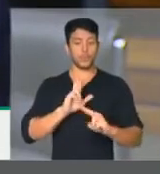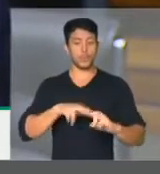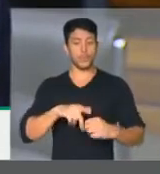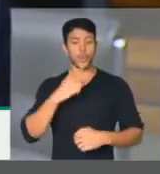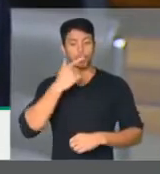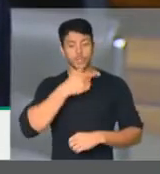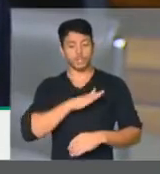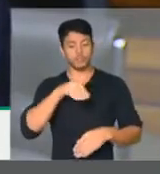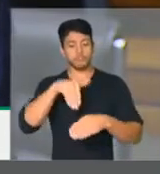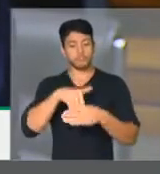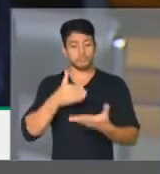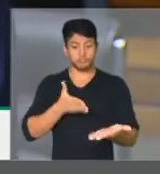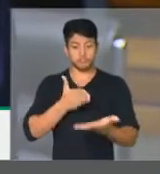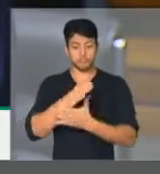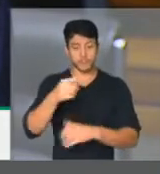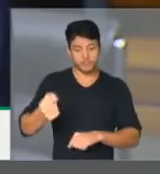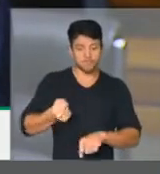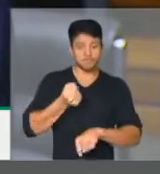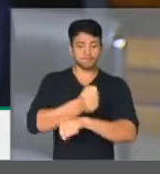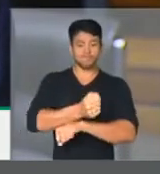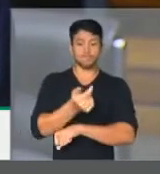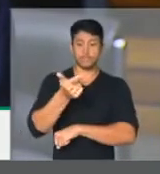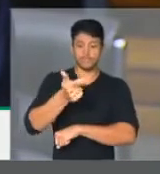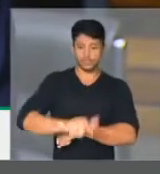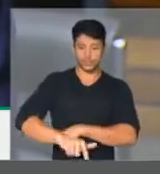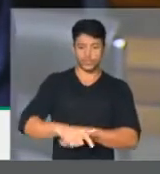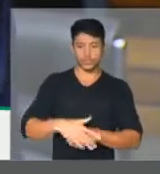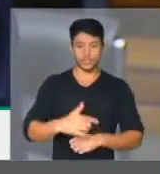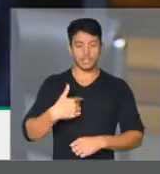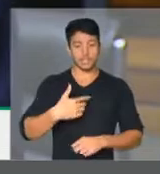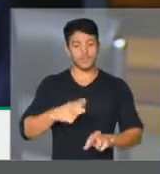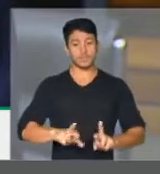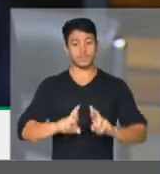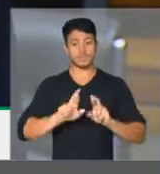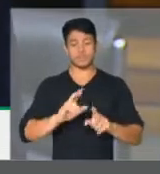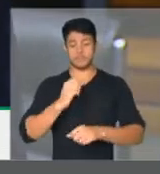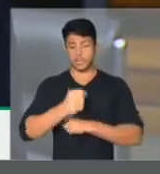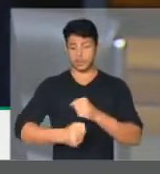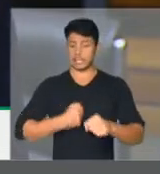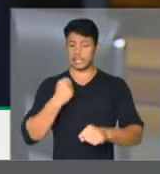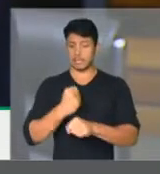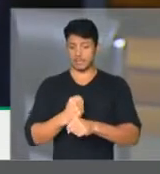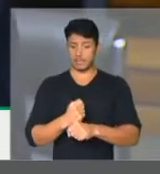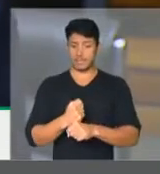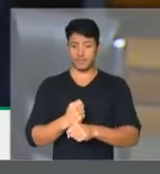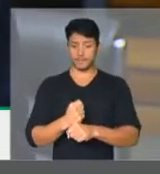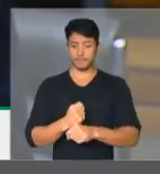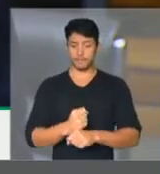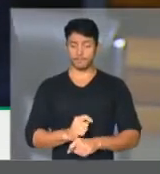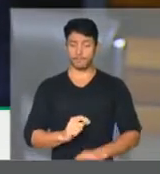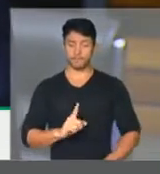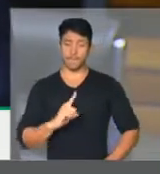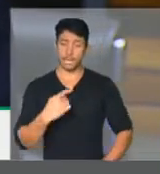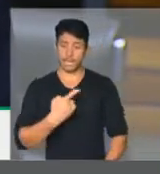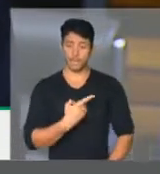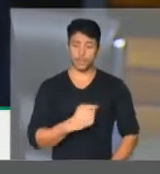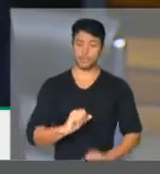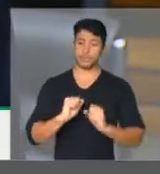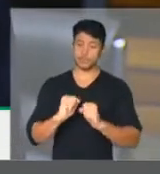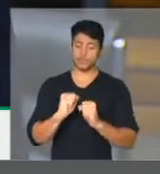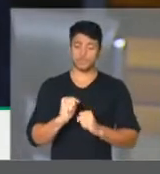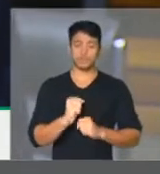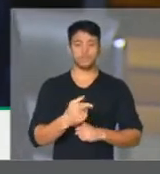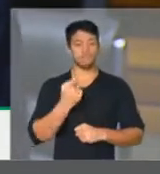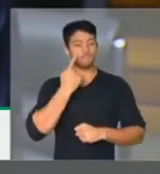esta casa. Quero ter a oportunidade de, a partir do próximo ano, ouvi-lo defendendo o